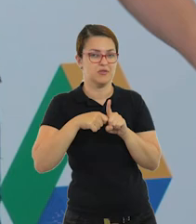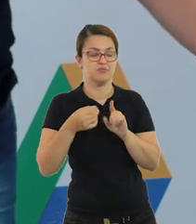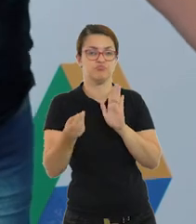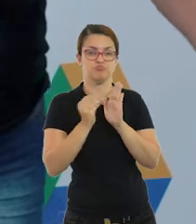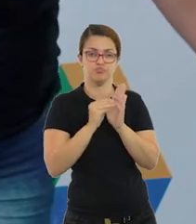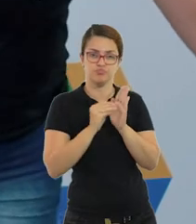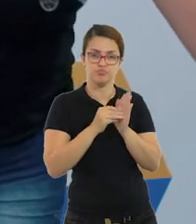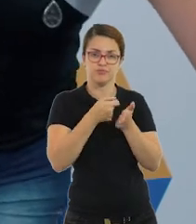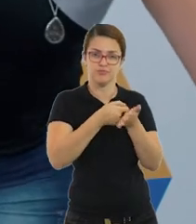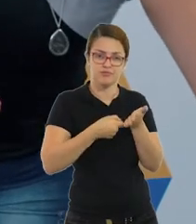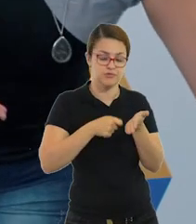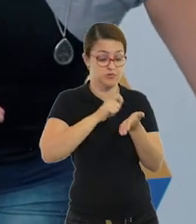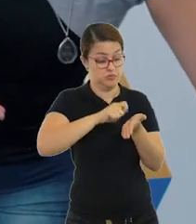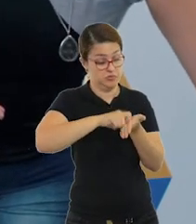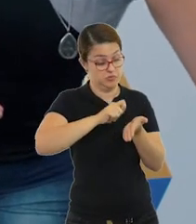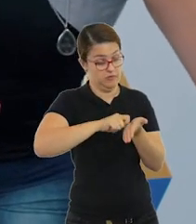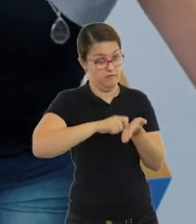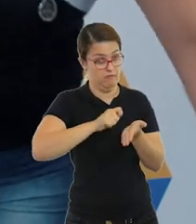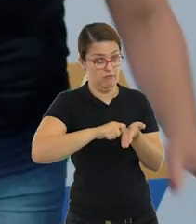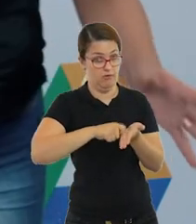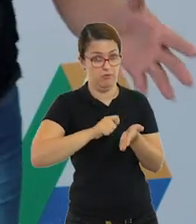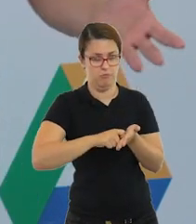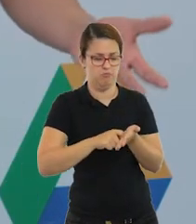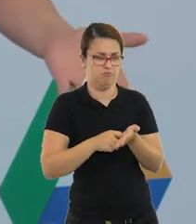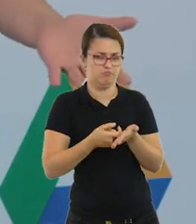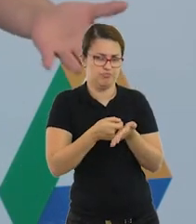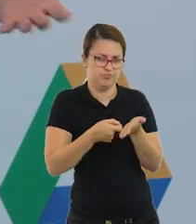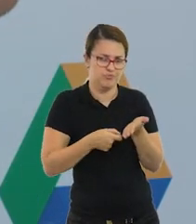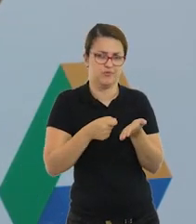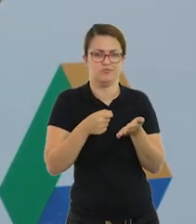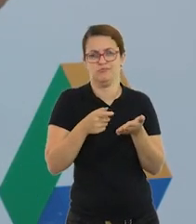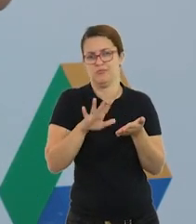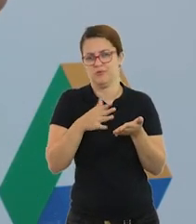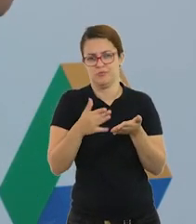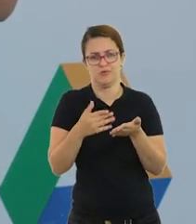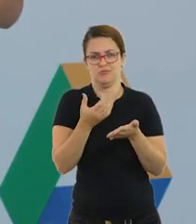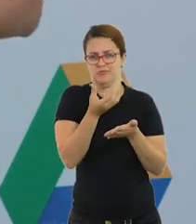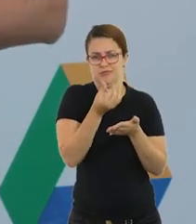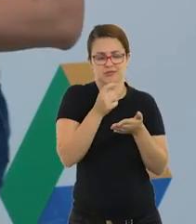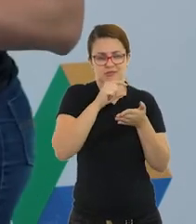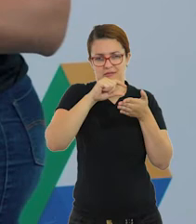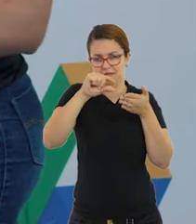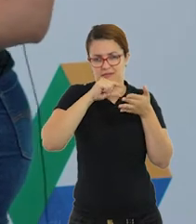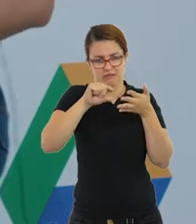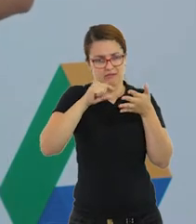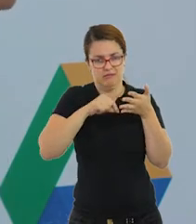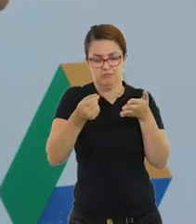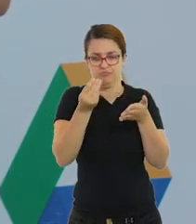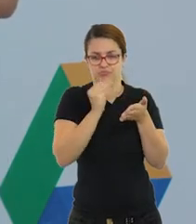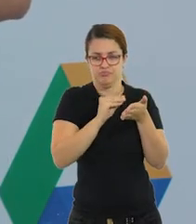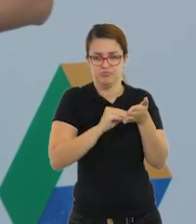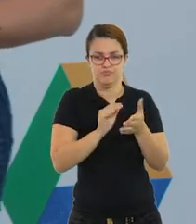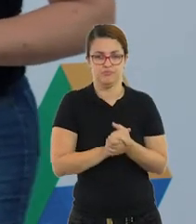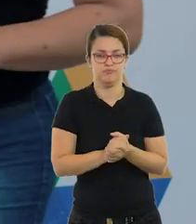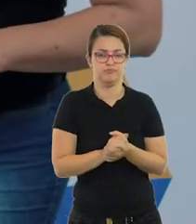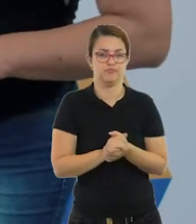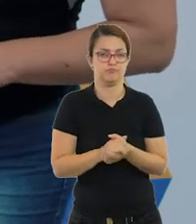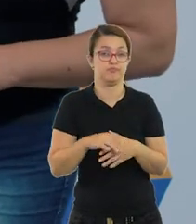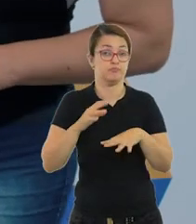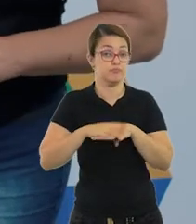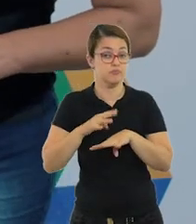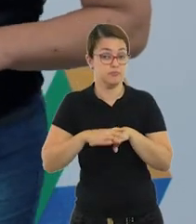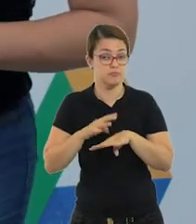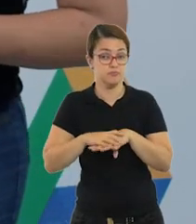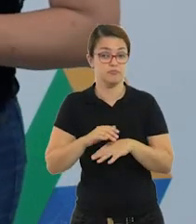pequeno texto que eles construíram oralmente. E é um pequeno texto mesmo, de 5 ou 6 linhas. Vamos para a